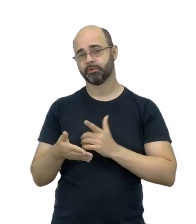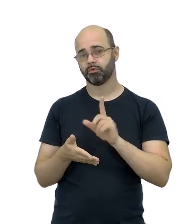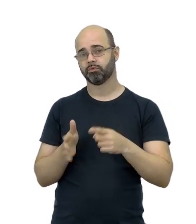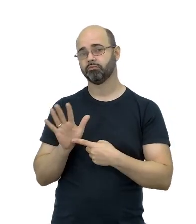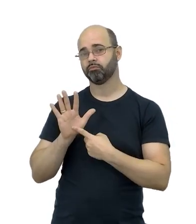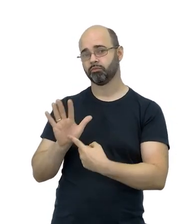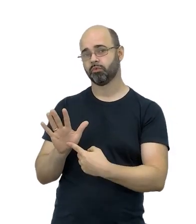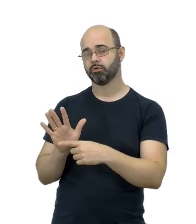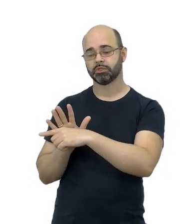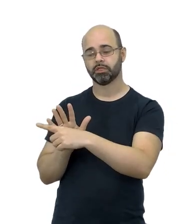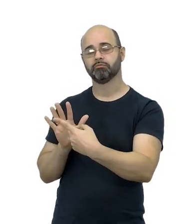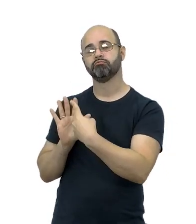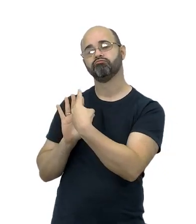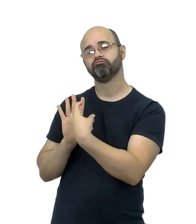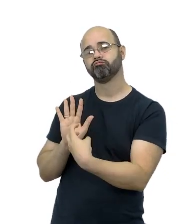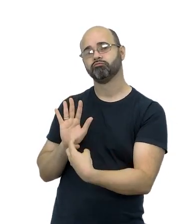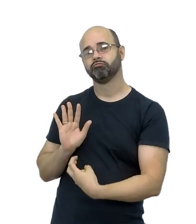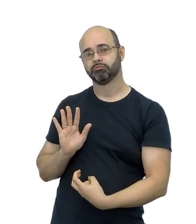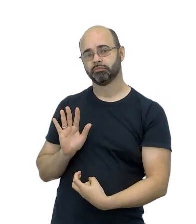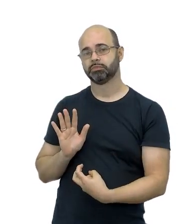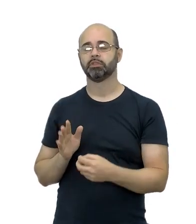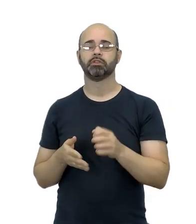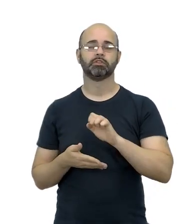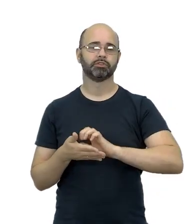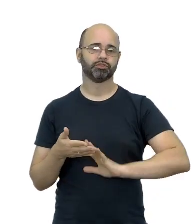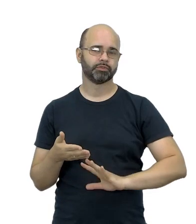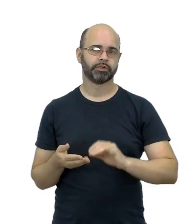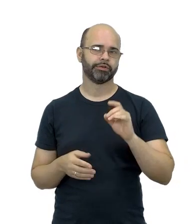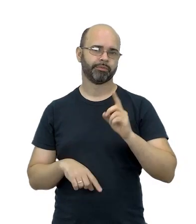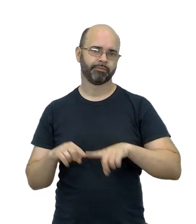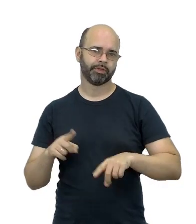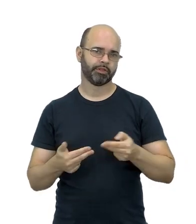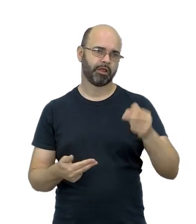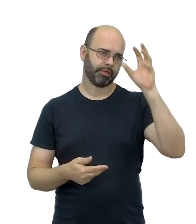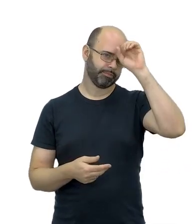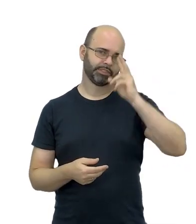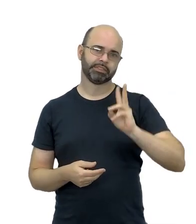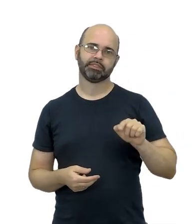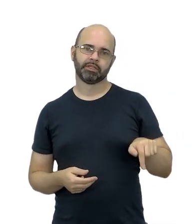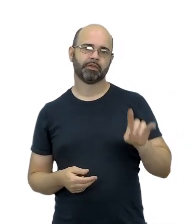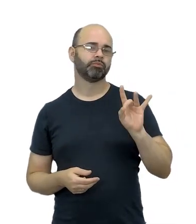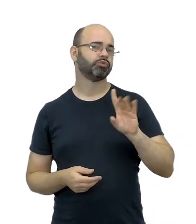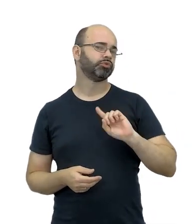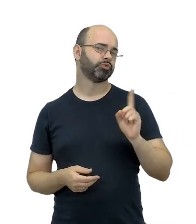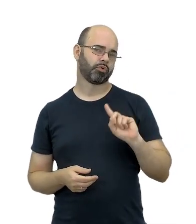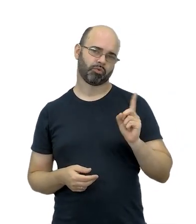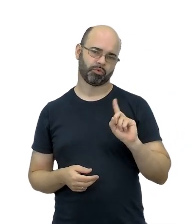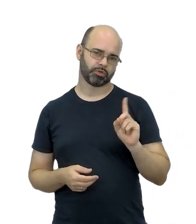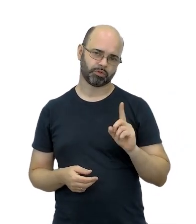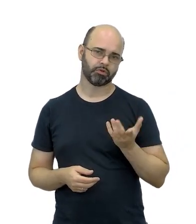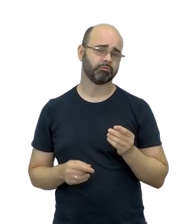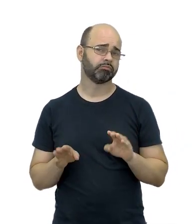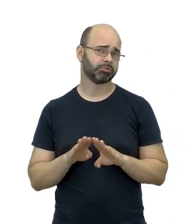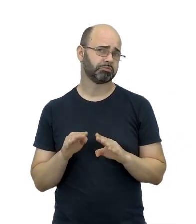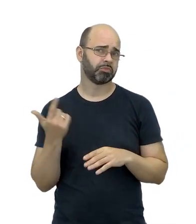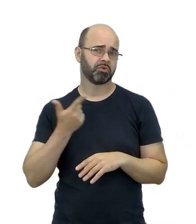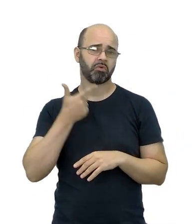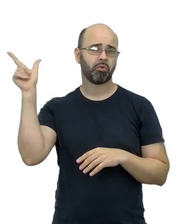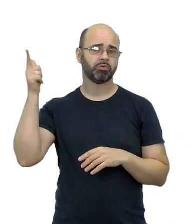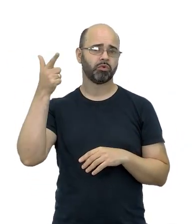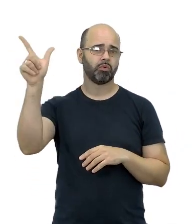que acontece isso dentro da atividade, não só do material do Aprender Sempre, dessa atividade em questão que foi separada, mas em